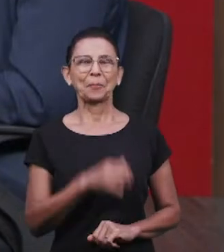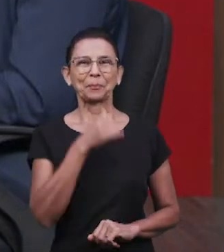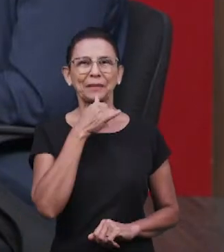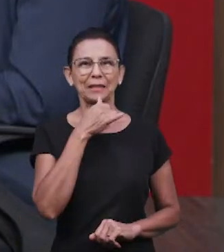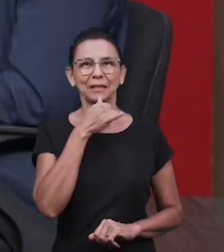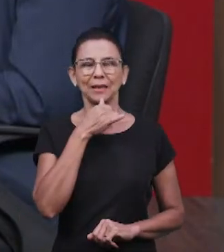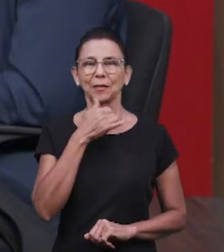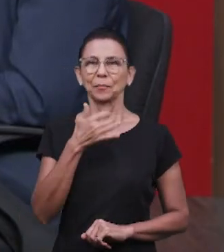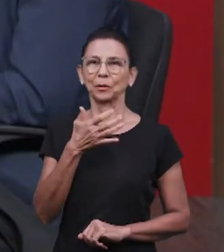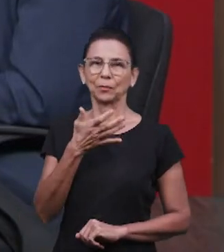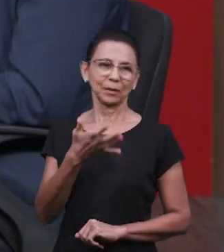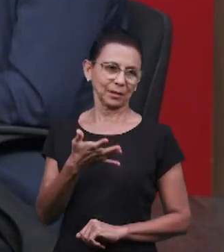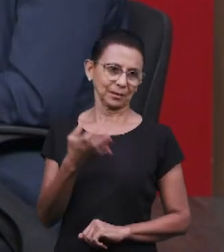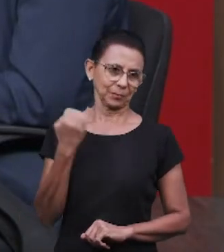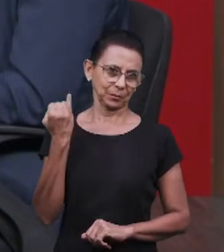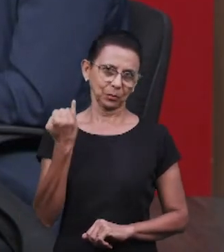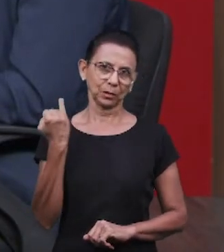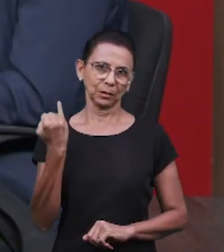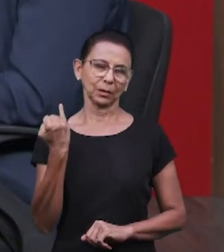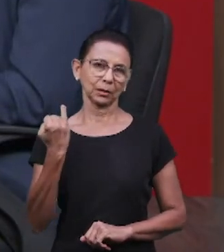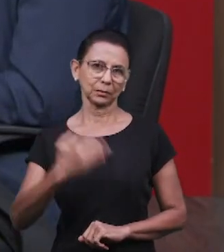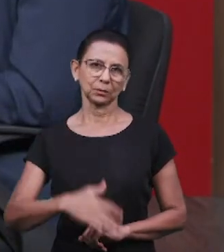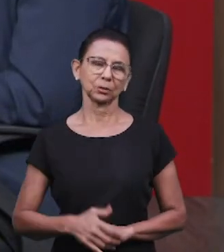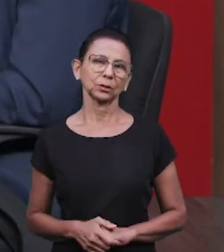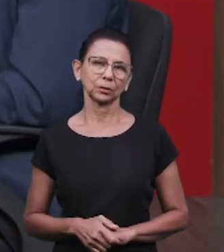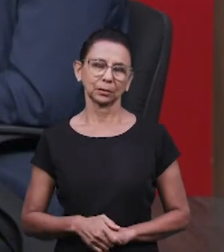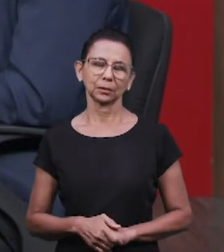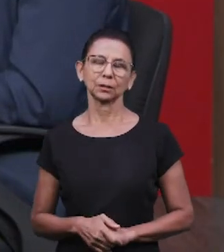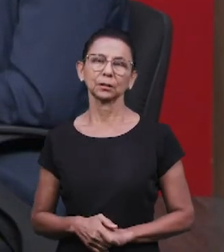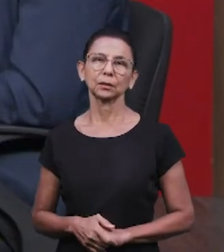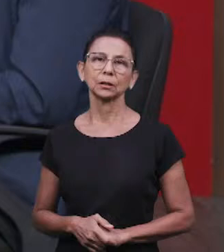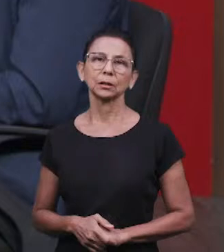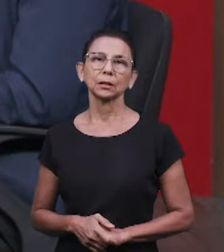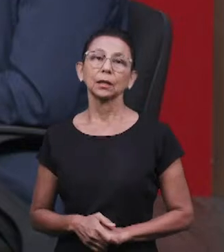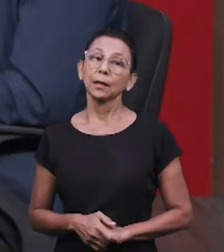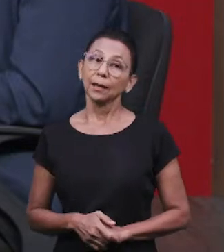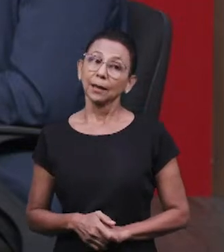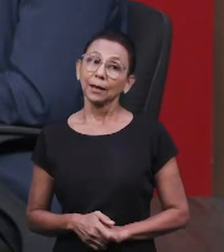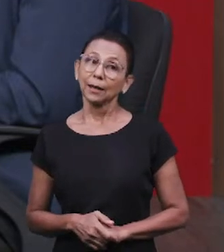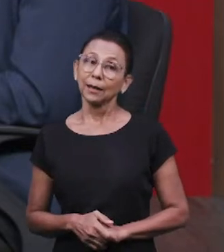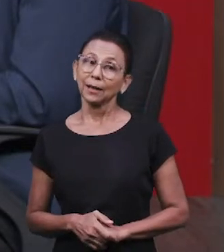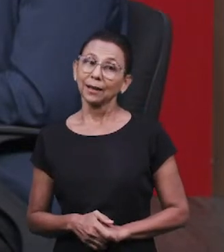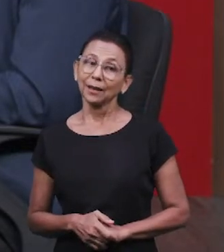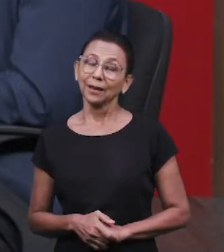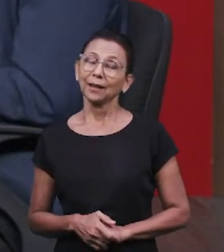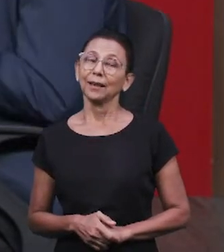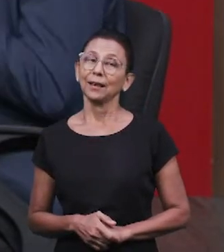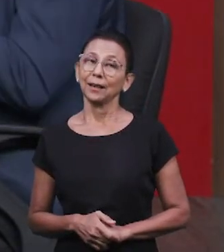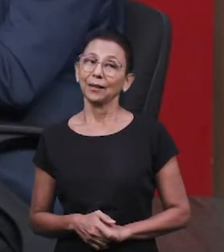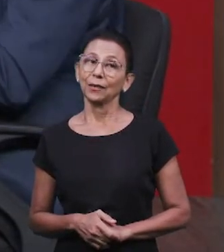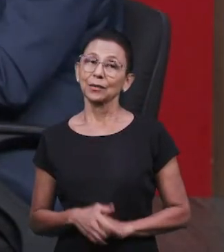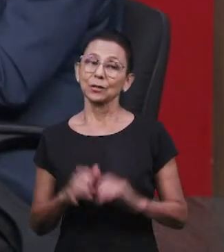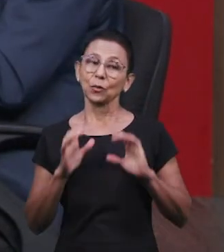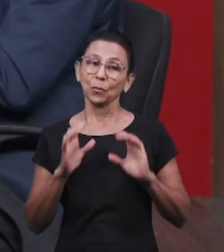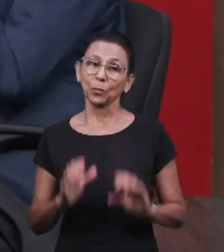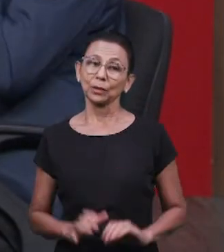sobre o exemplo. É importantíssimo. Muito mais do que o que você diz, é o que você mostra, né? O exemplo que você